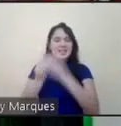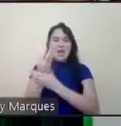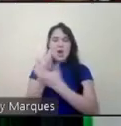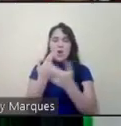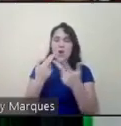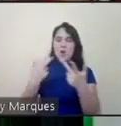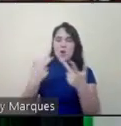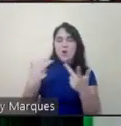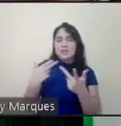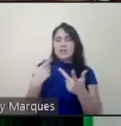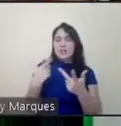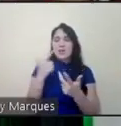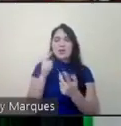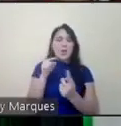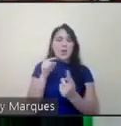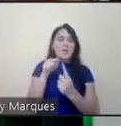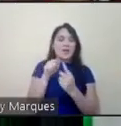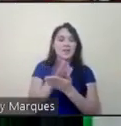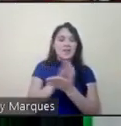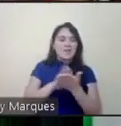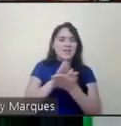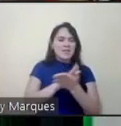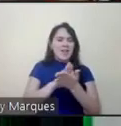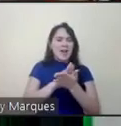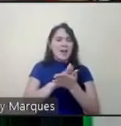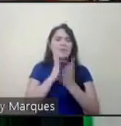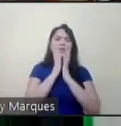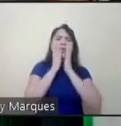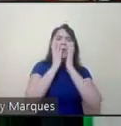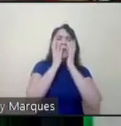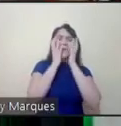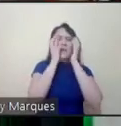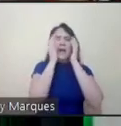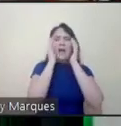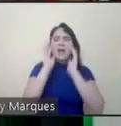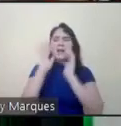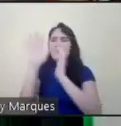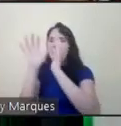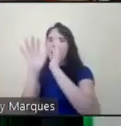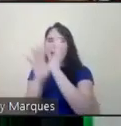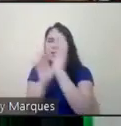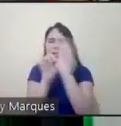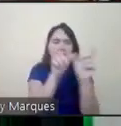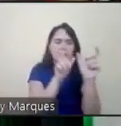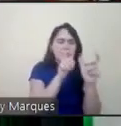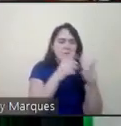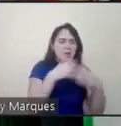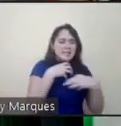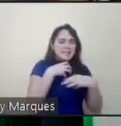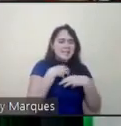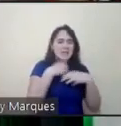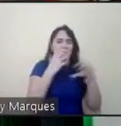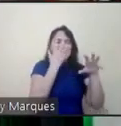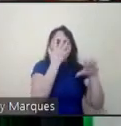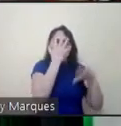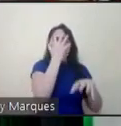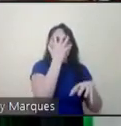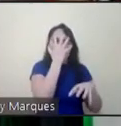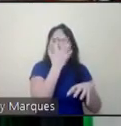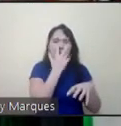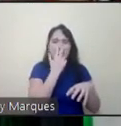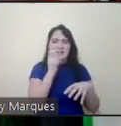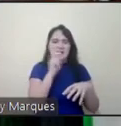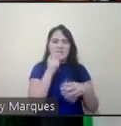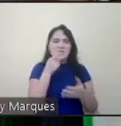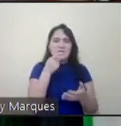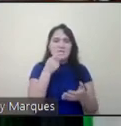toco a pele e sinto a máscara. Conheço quem nunca diz a verdade. estão com olhos de medo procurando a saída. Eu vejo com